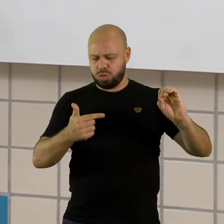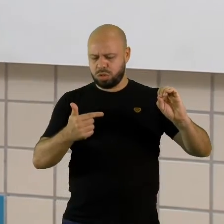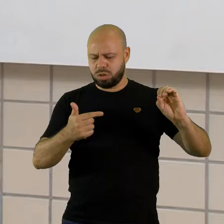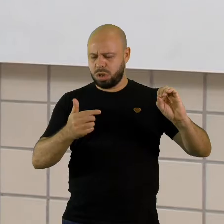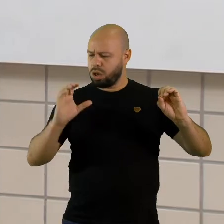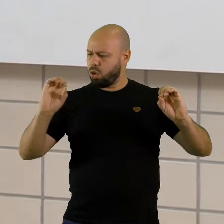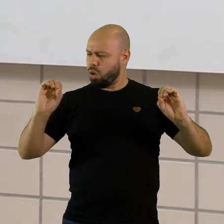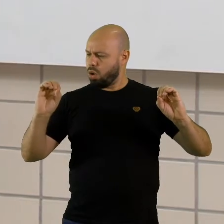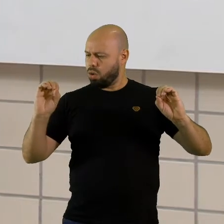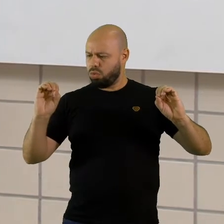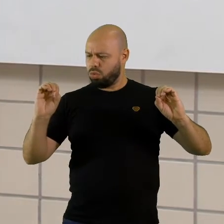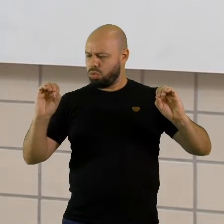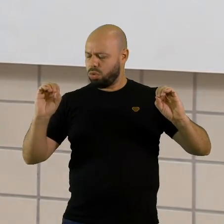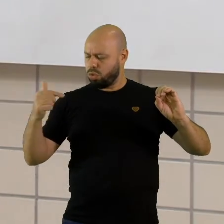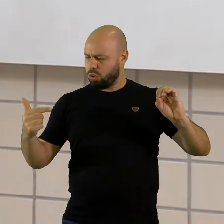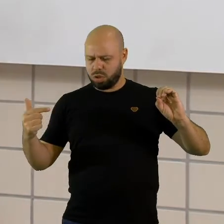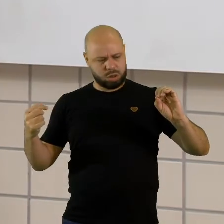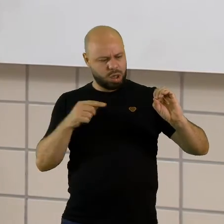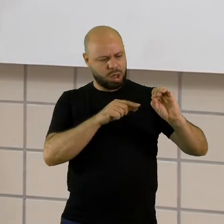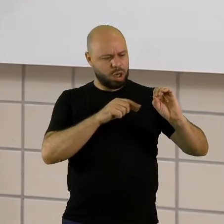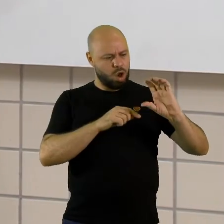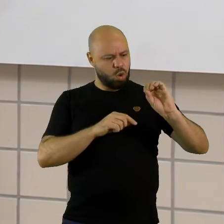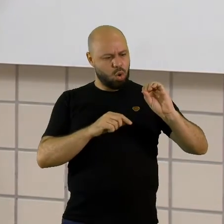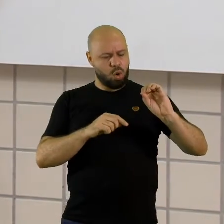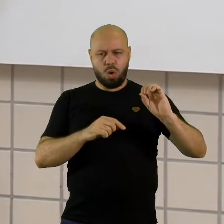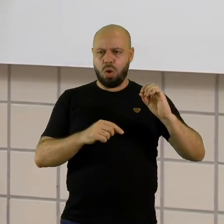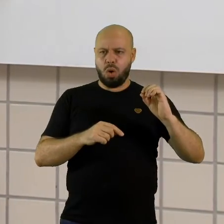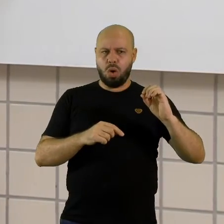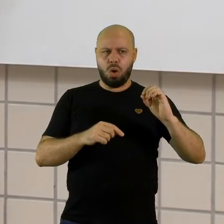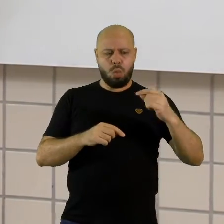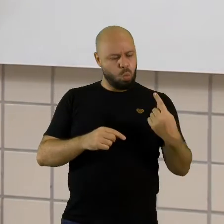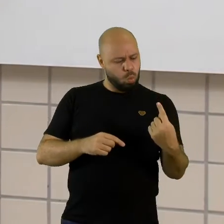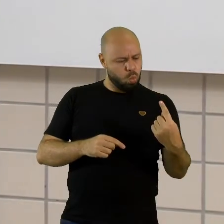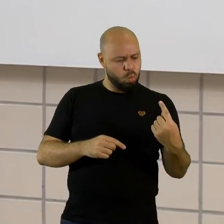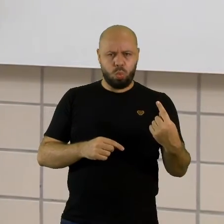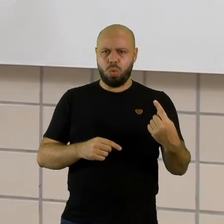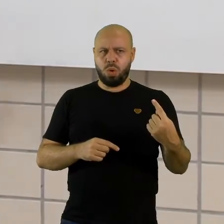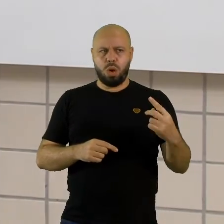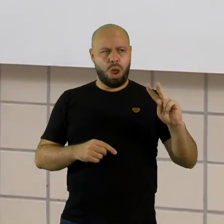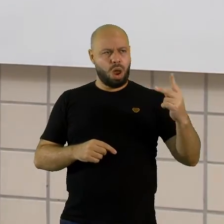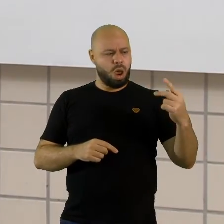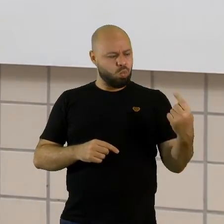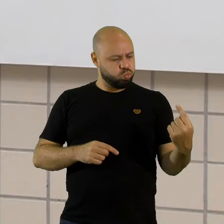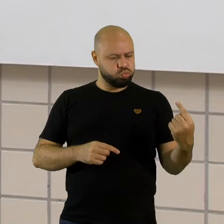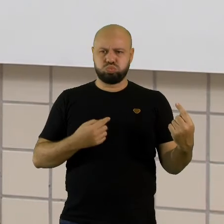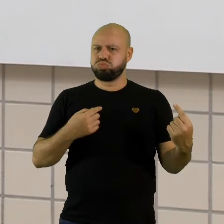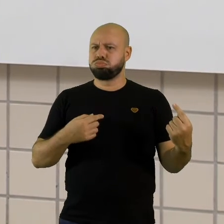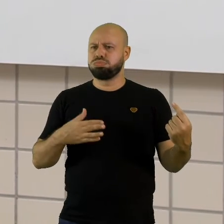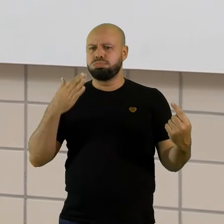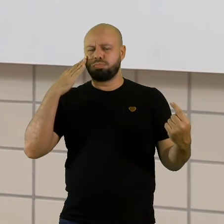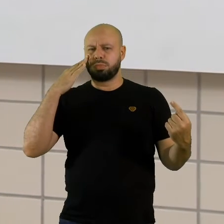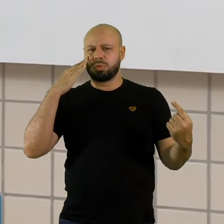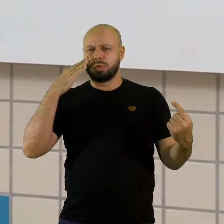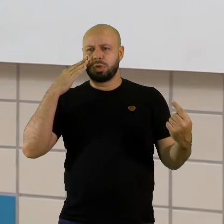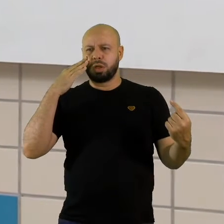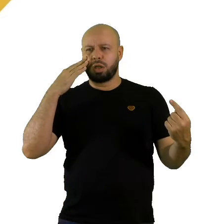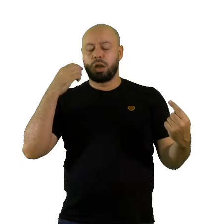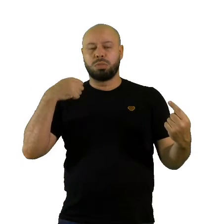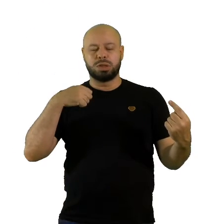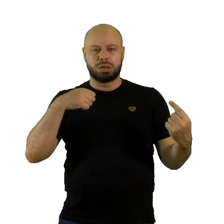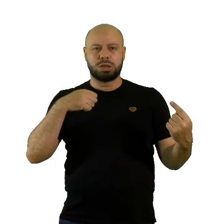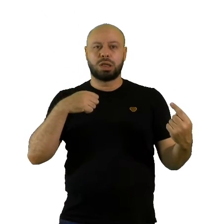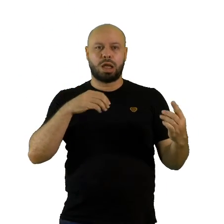oxigênio. Então, o que está faltando? Mais um átomo de oxigênio para essa equação ficar